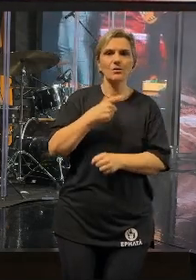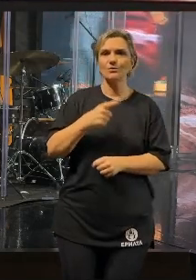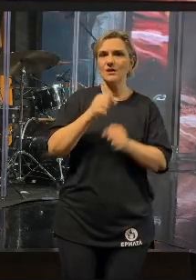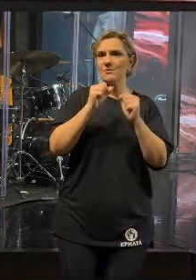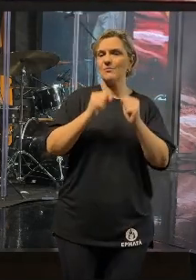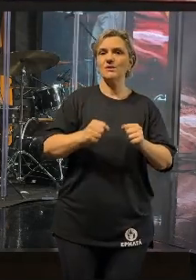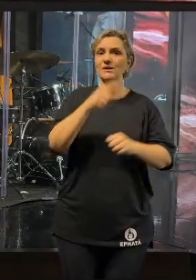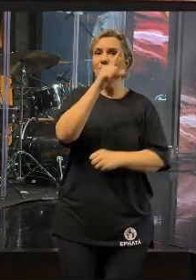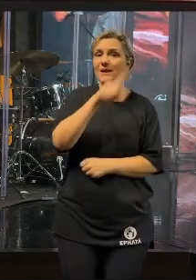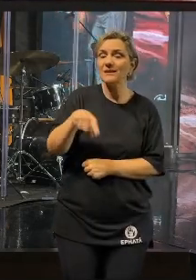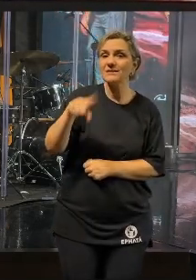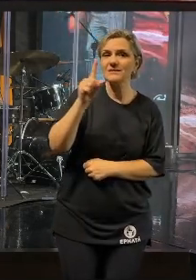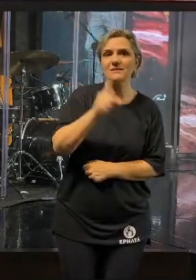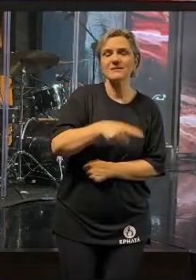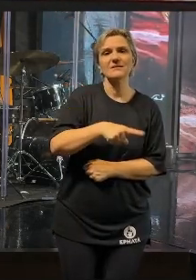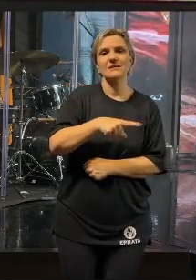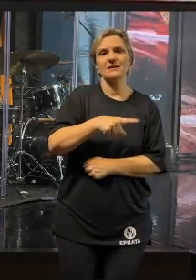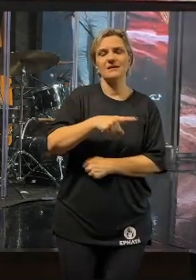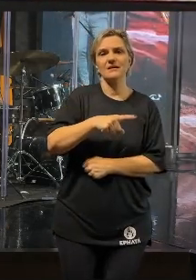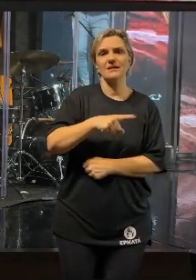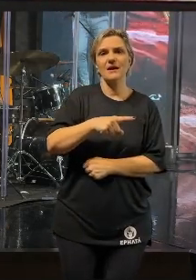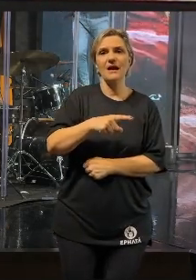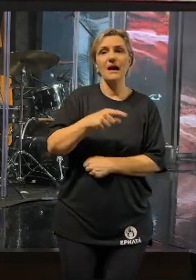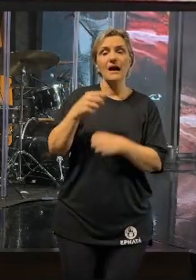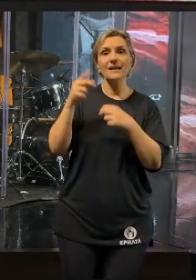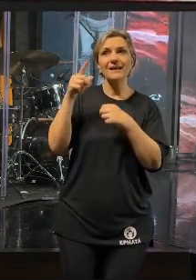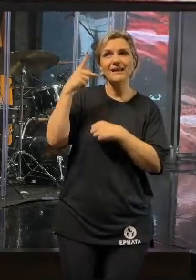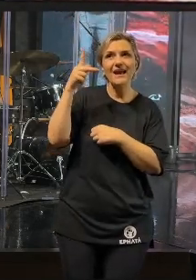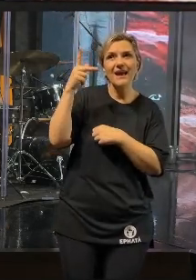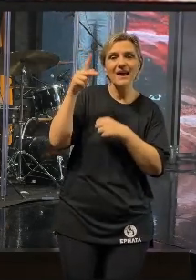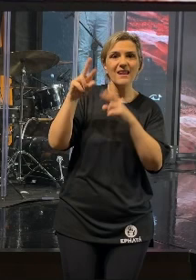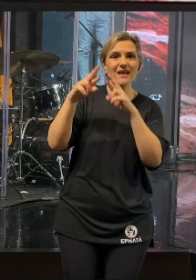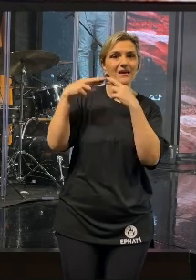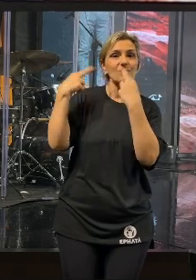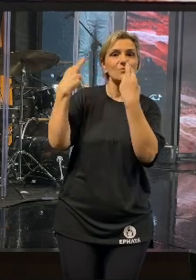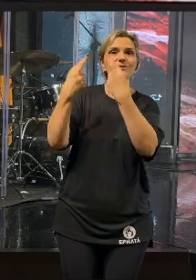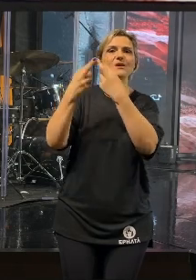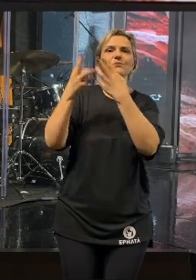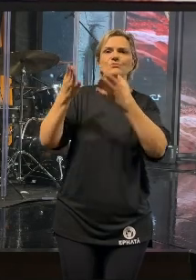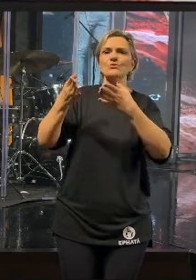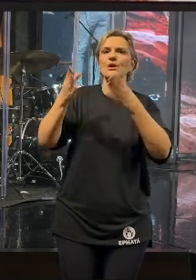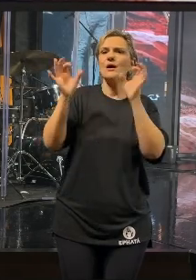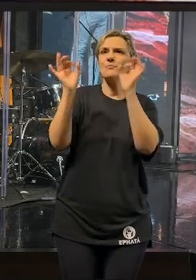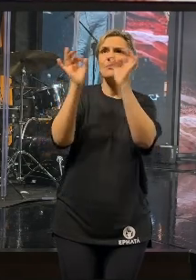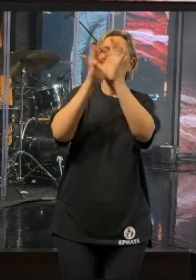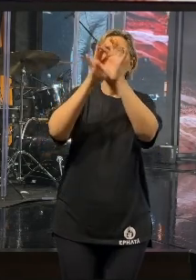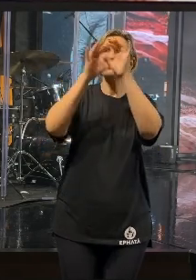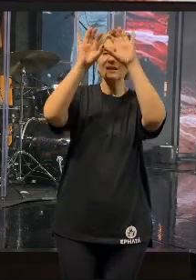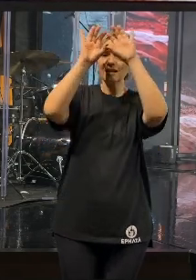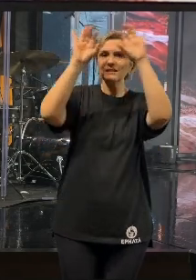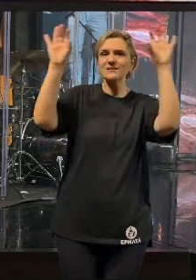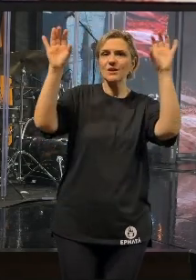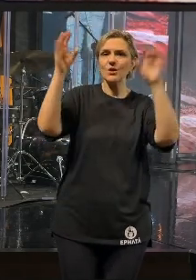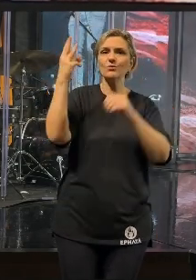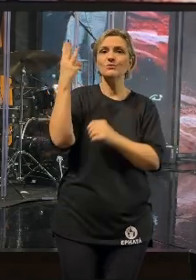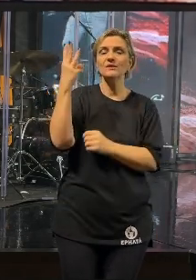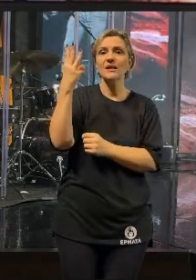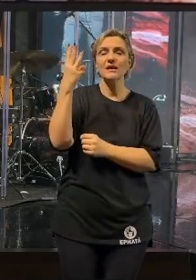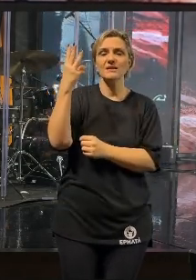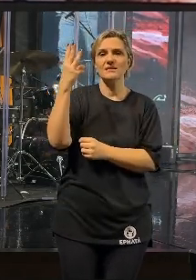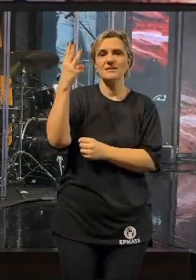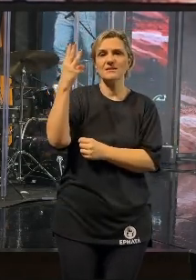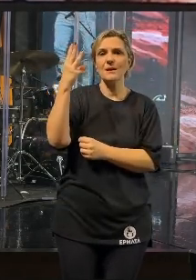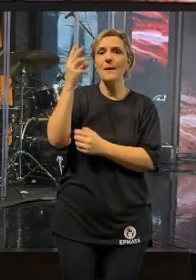para cancelar aquela reunião que já foi feita lá nos céus, na presença de 3 pessoas: